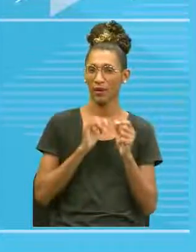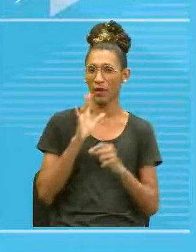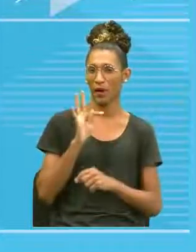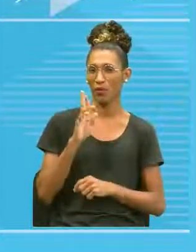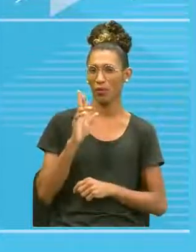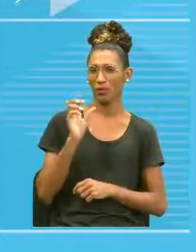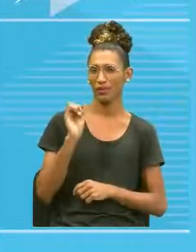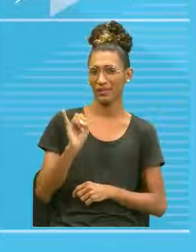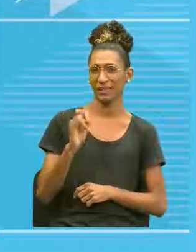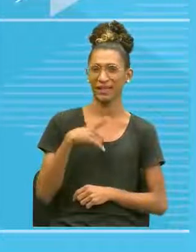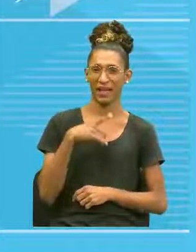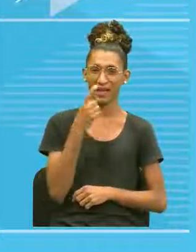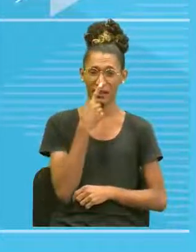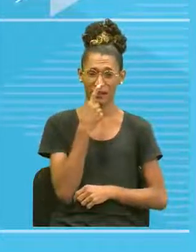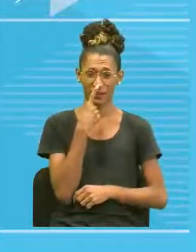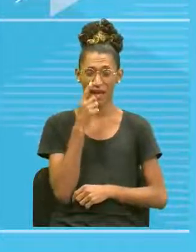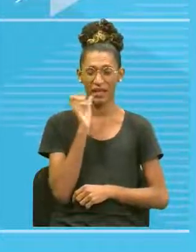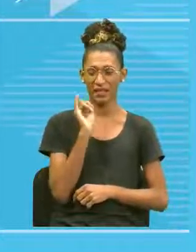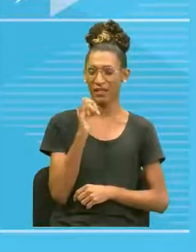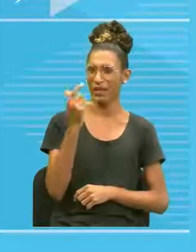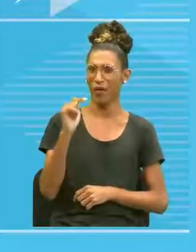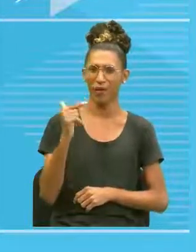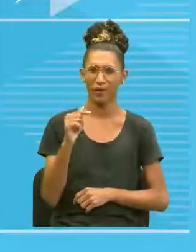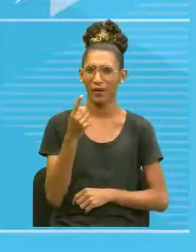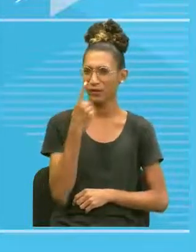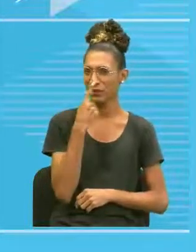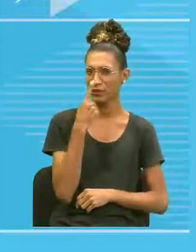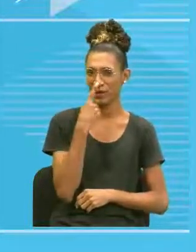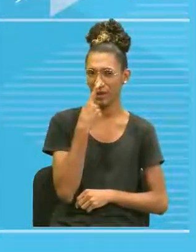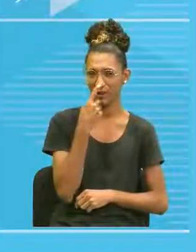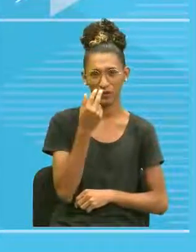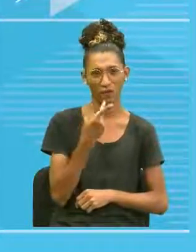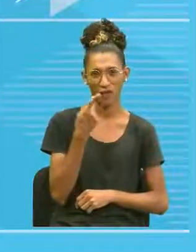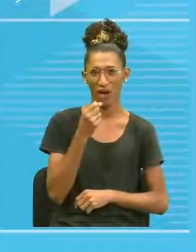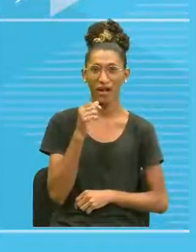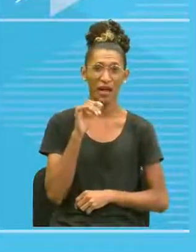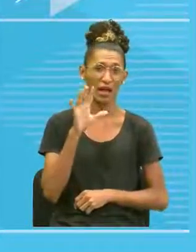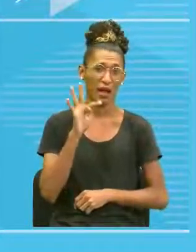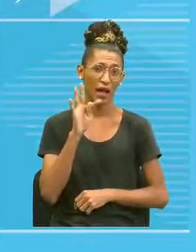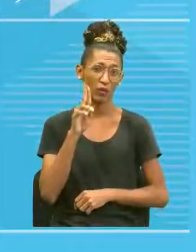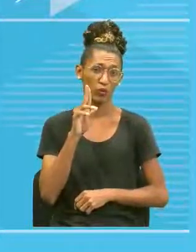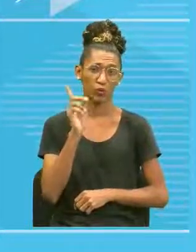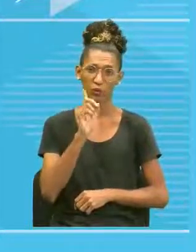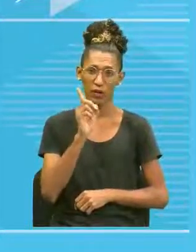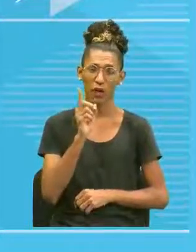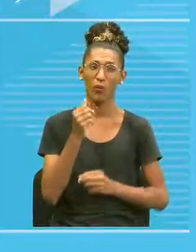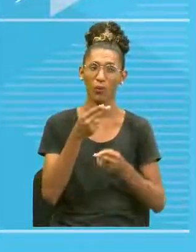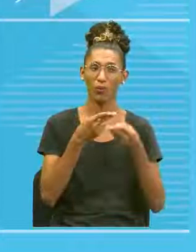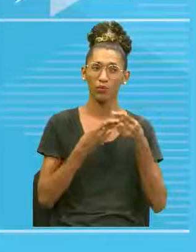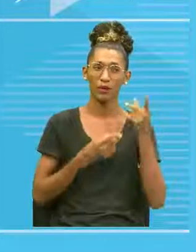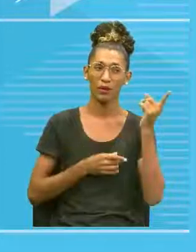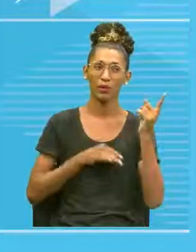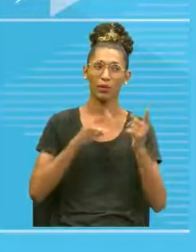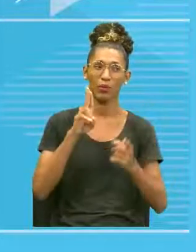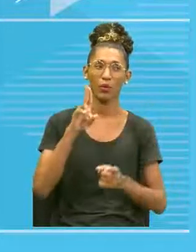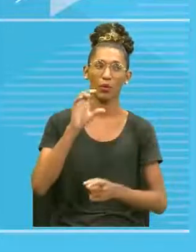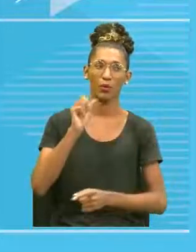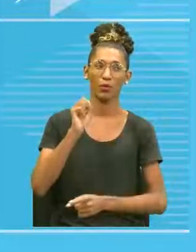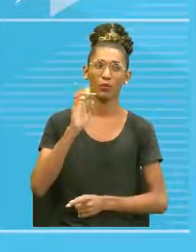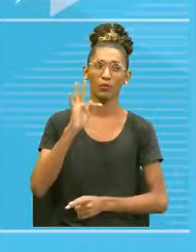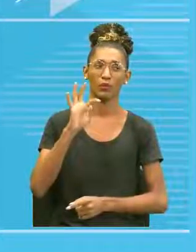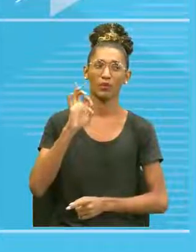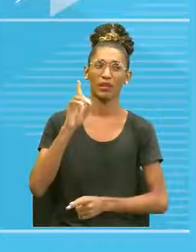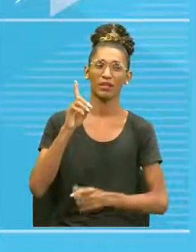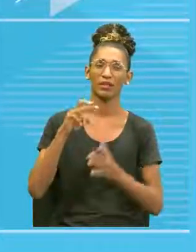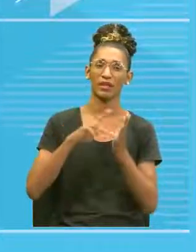você tem intimidade se você não tem intimidade com essa pessoa você deve tratá-la de ir os ter Então os te